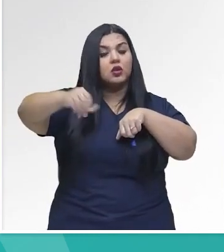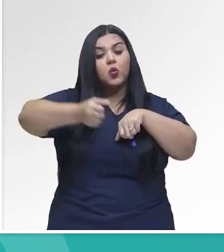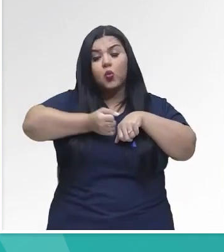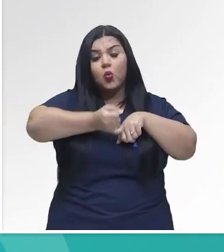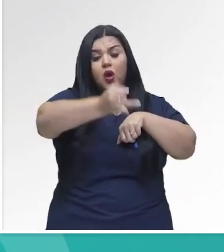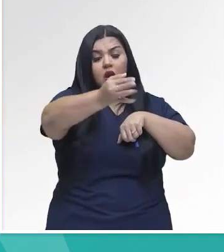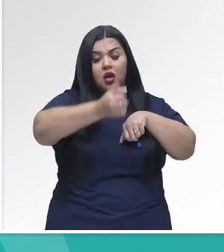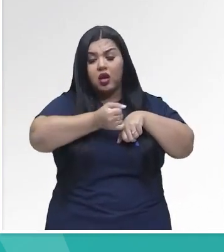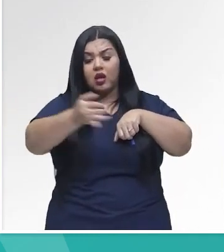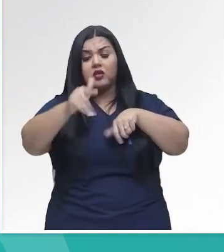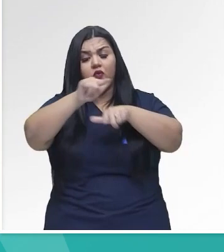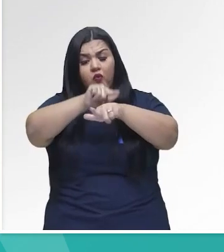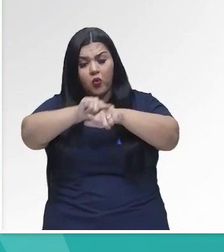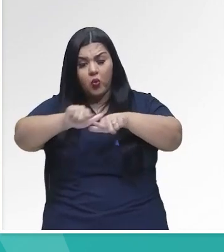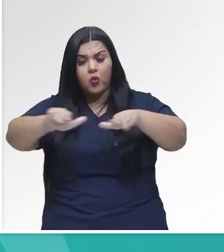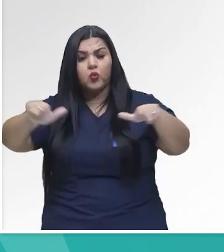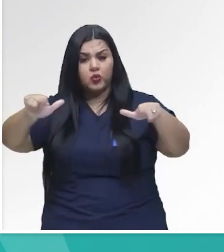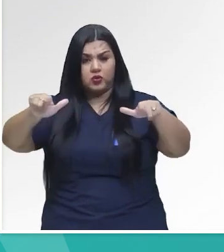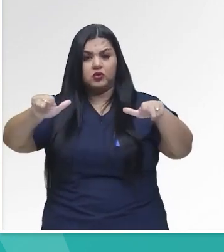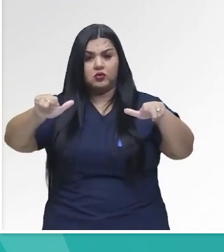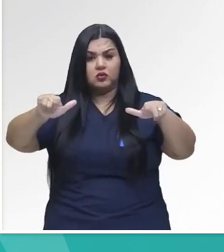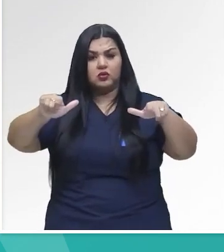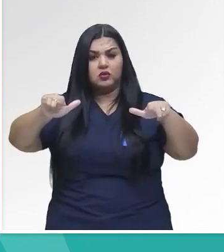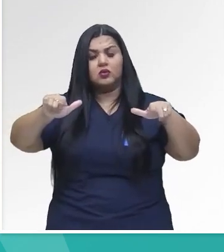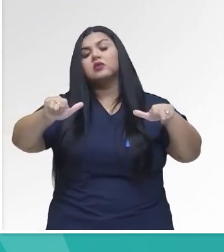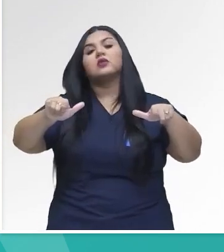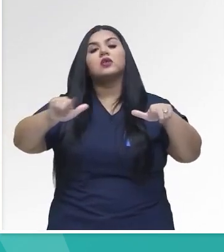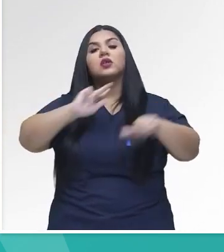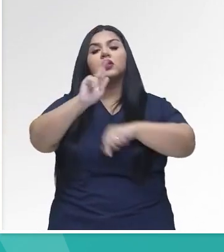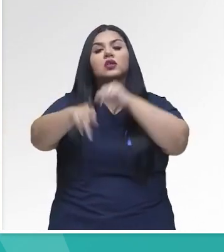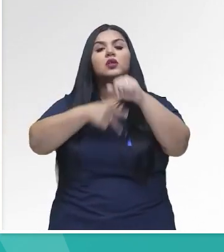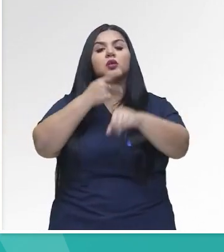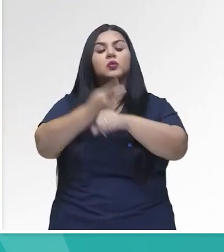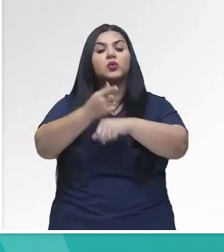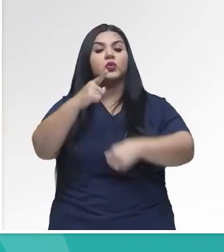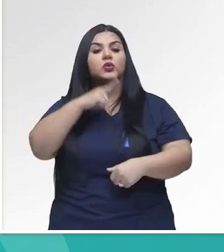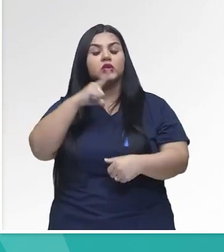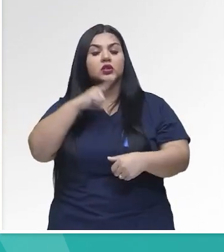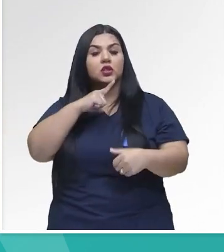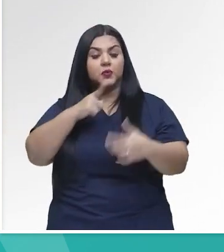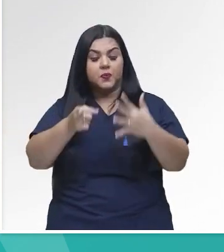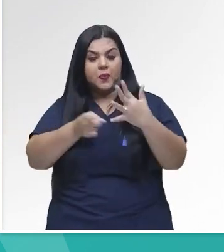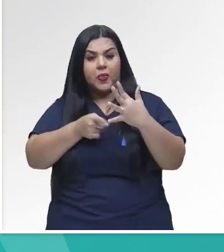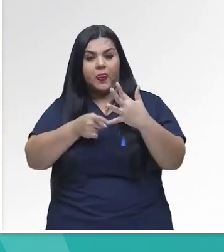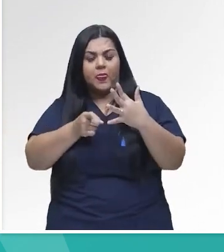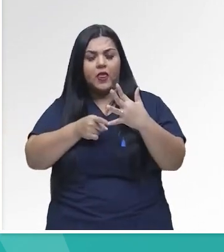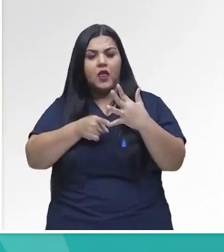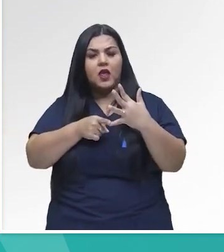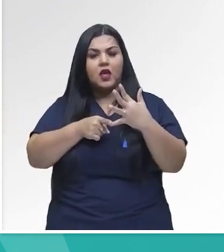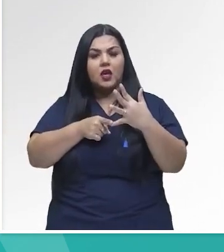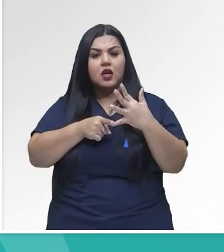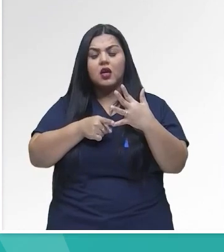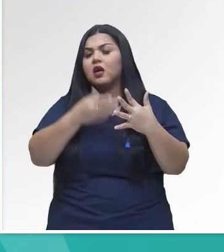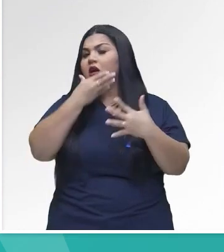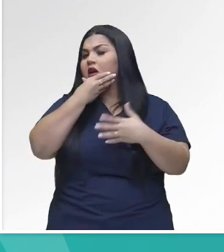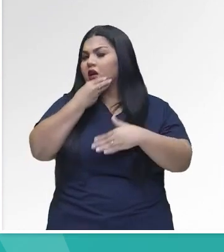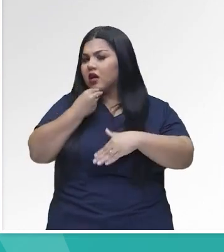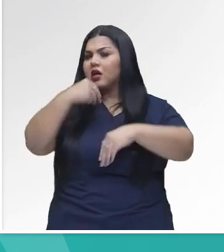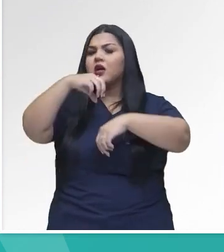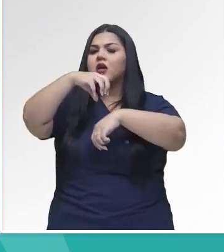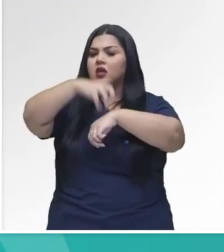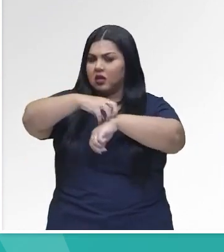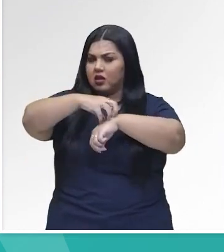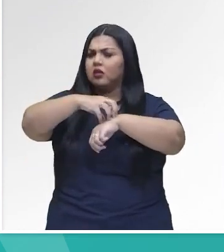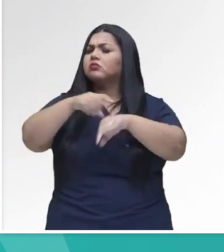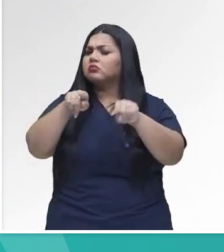casas estejam desocupadas. Depois nós temos o rei. Mas, professora, o rei também, ele se desloca para